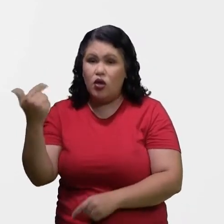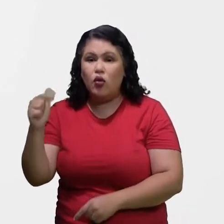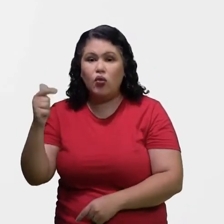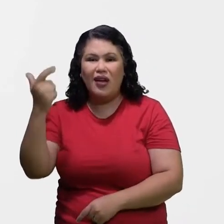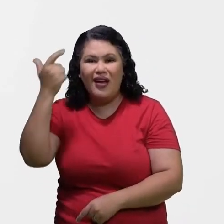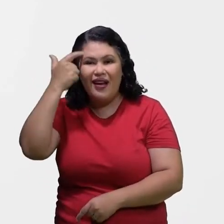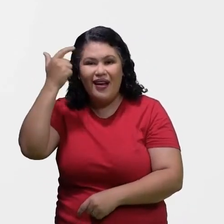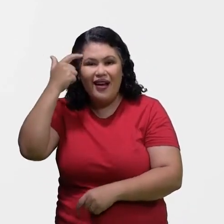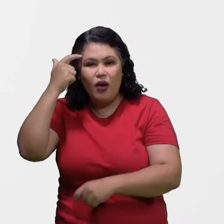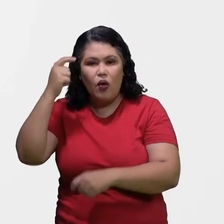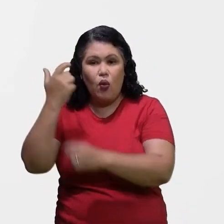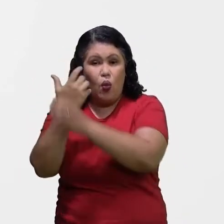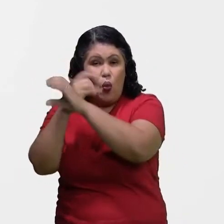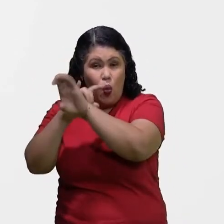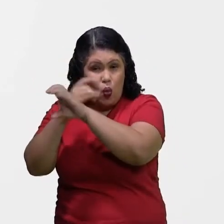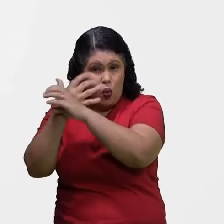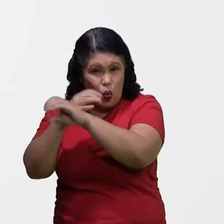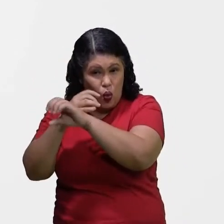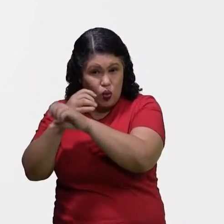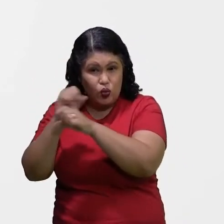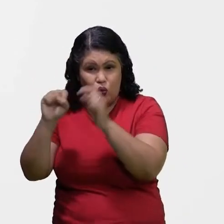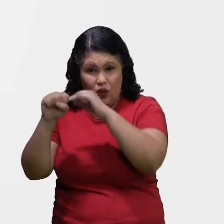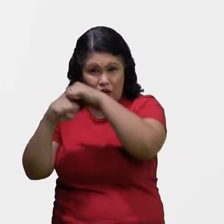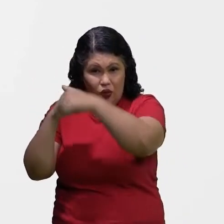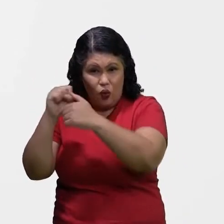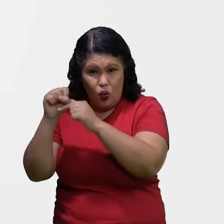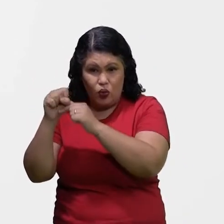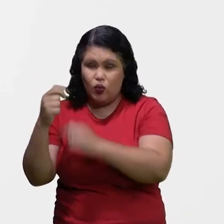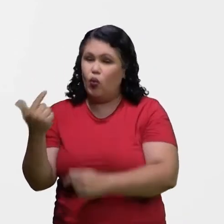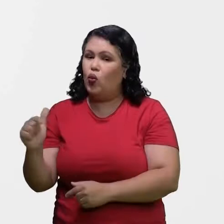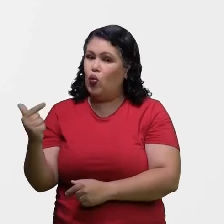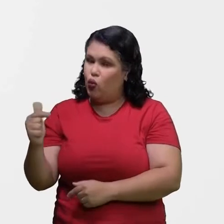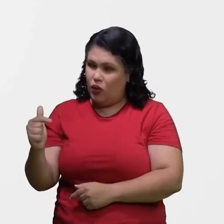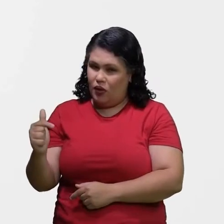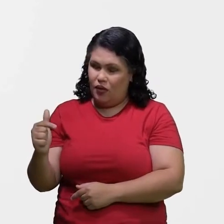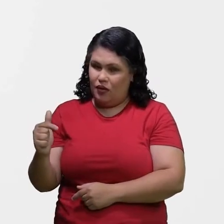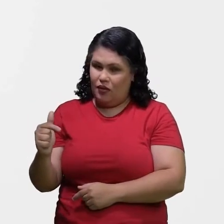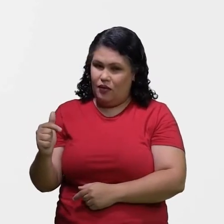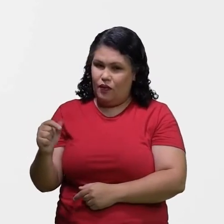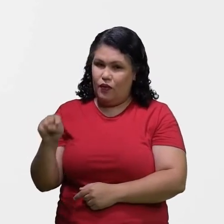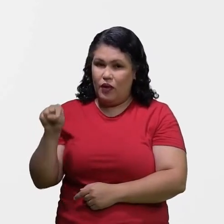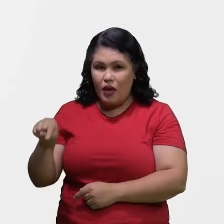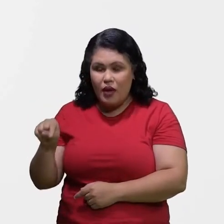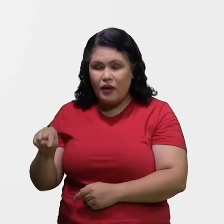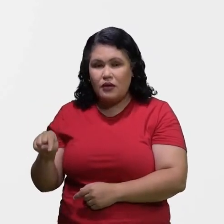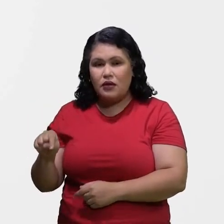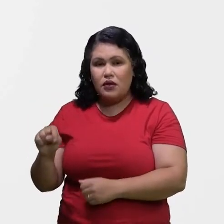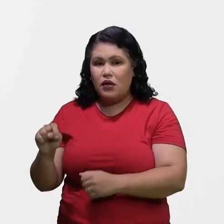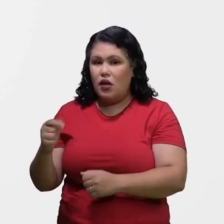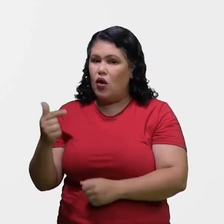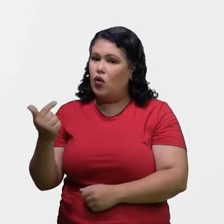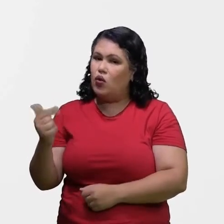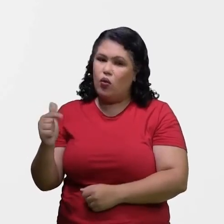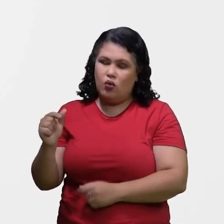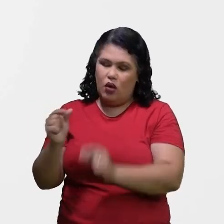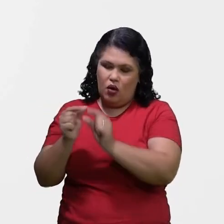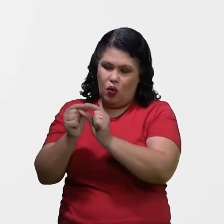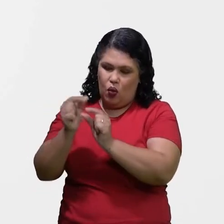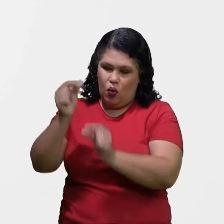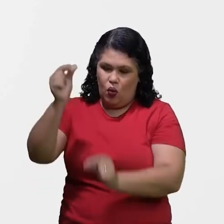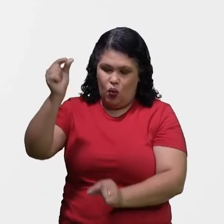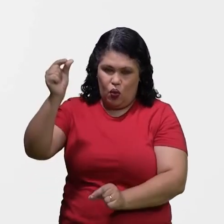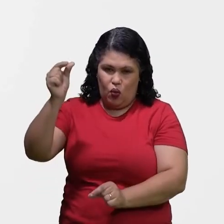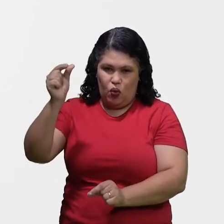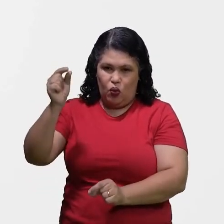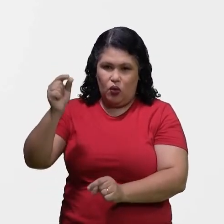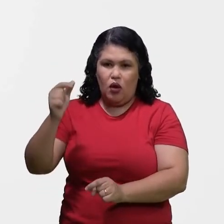uma outra adaptação, né? Eles foram pensados na natureza de possuírem não uma coluna vertebral